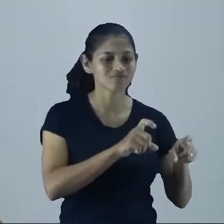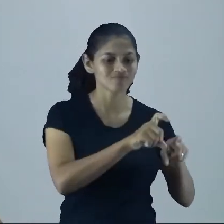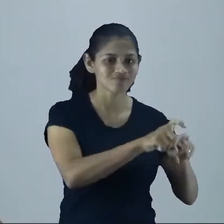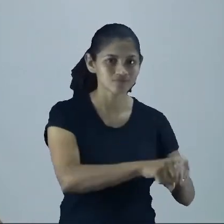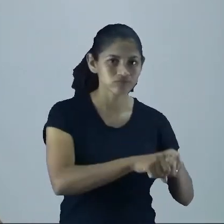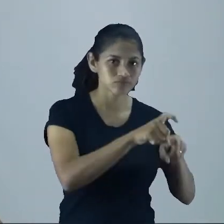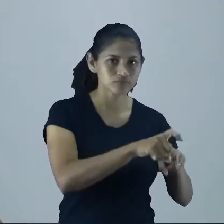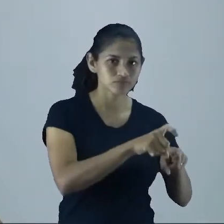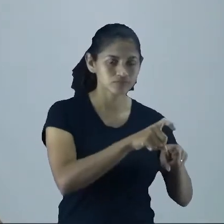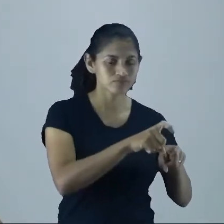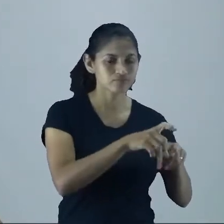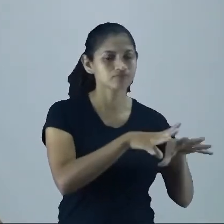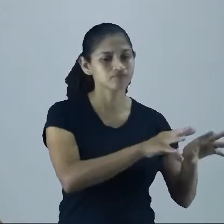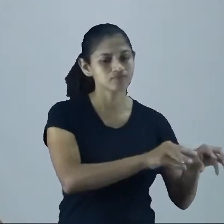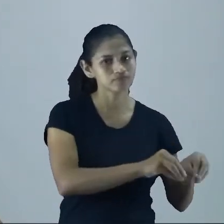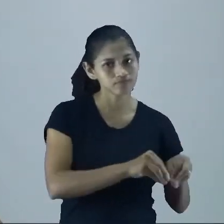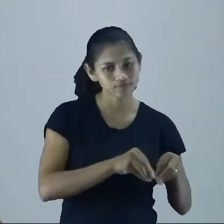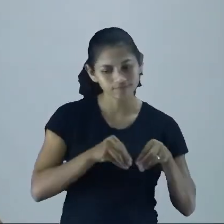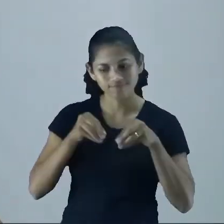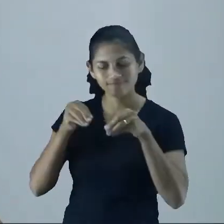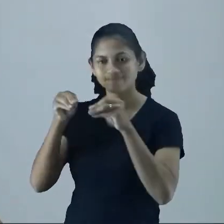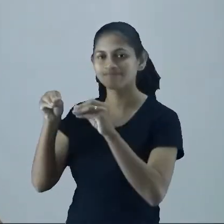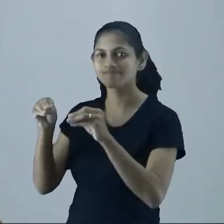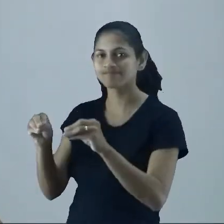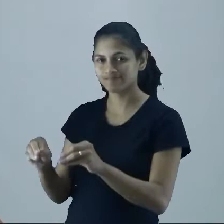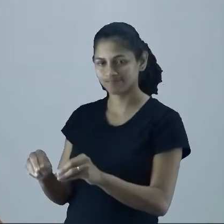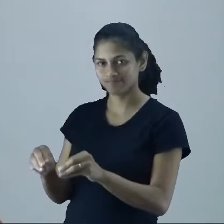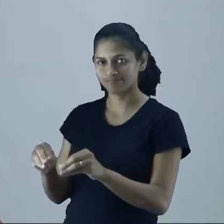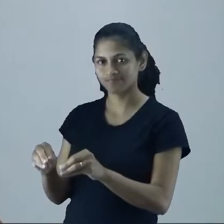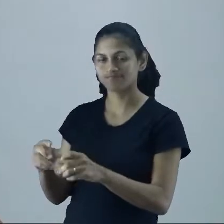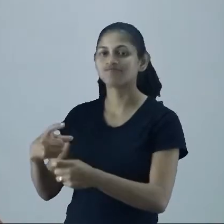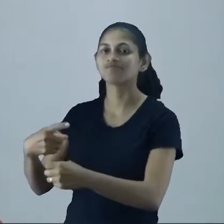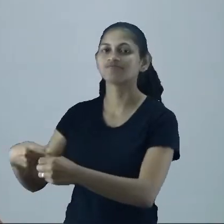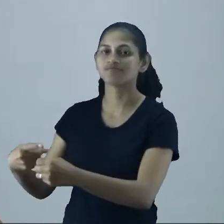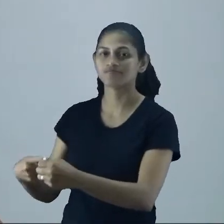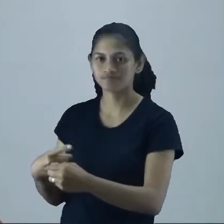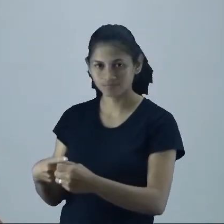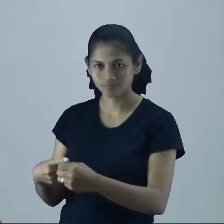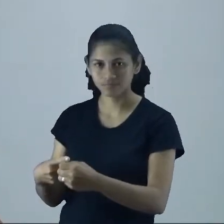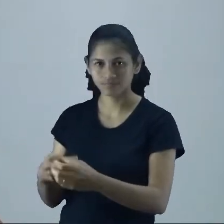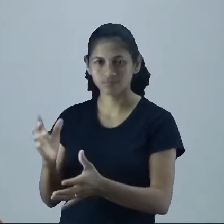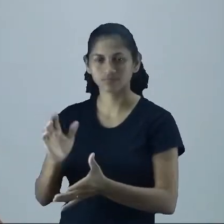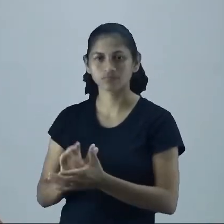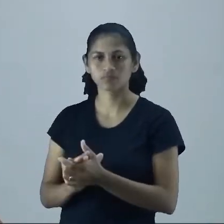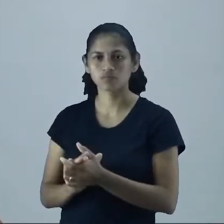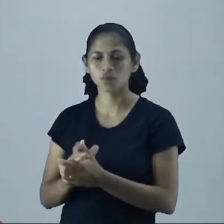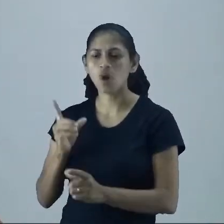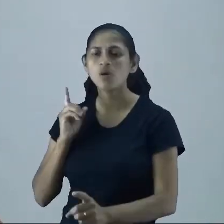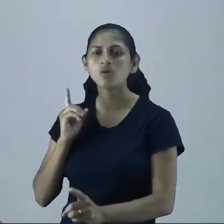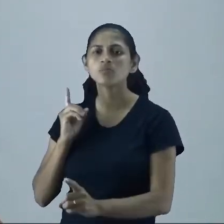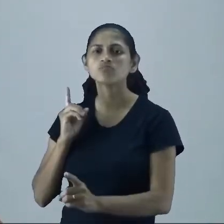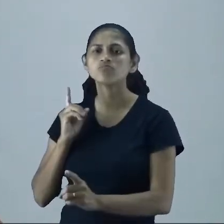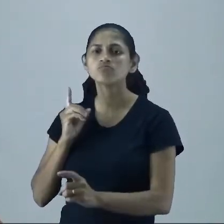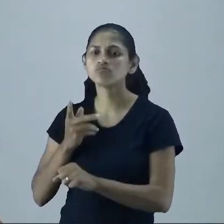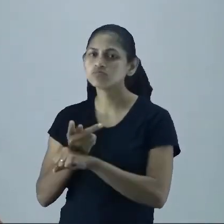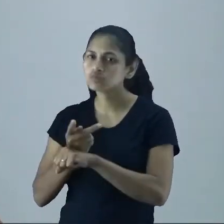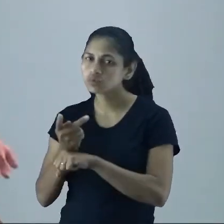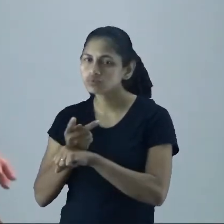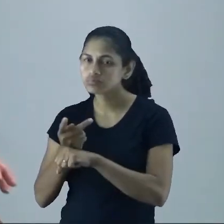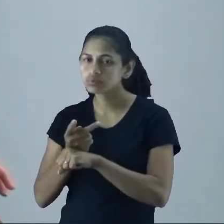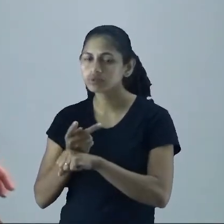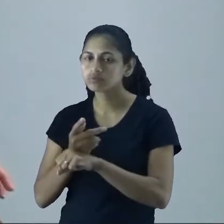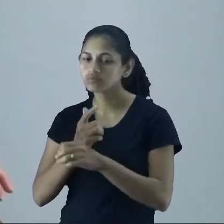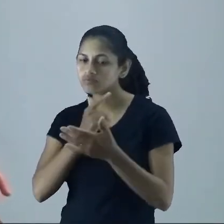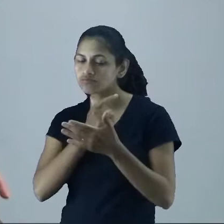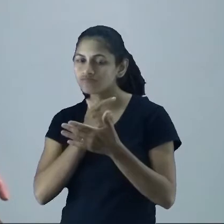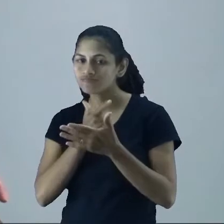área rural e começam a ir para a área urbana em busca de algumas coisas que nós vamos